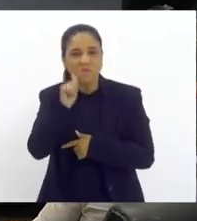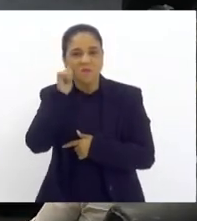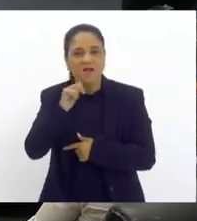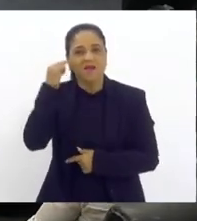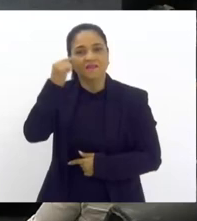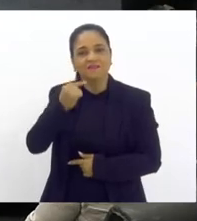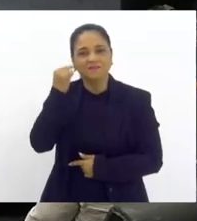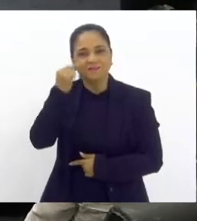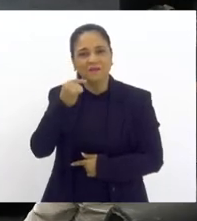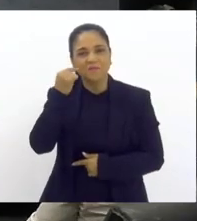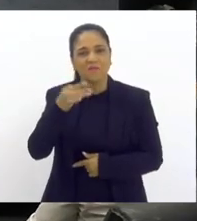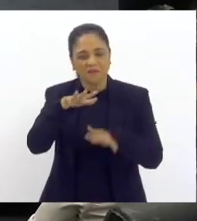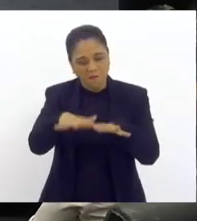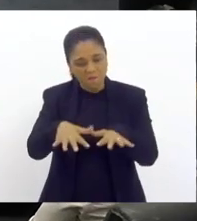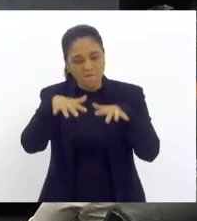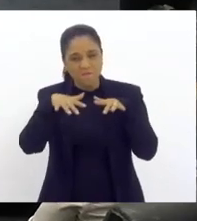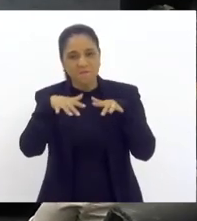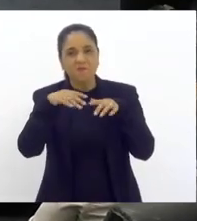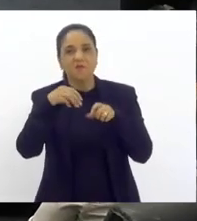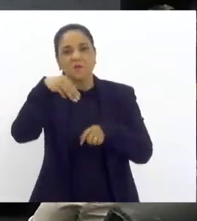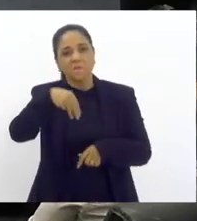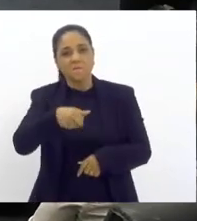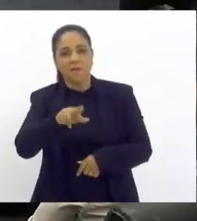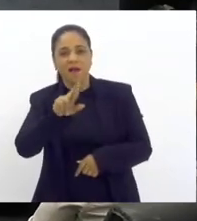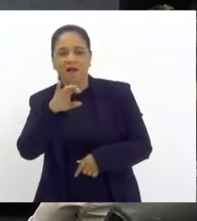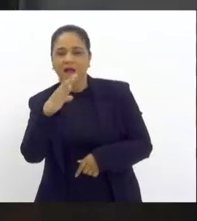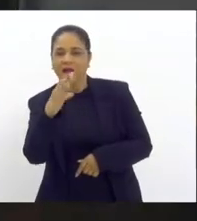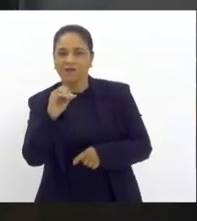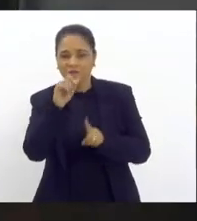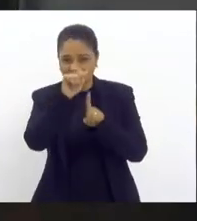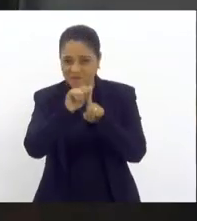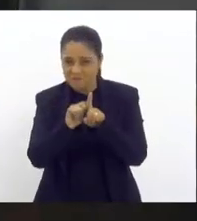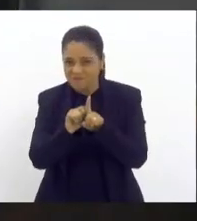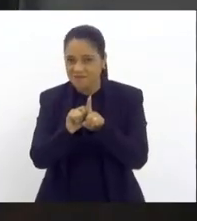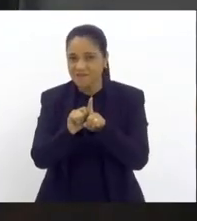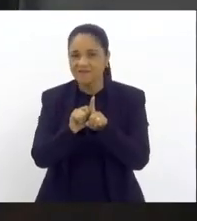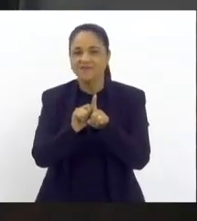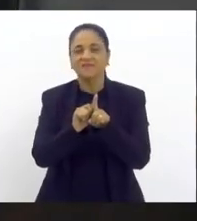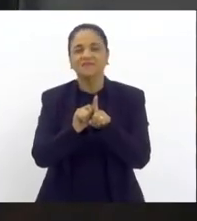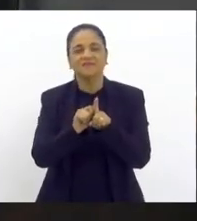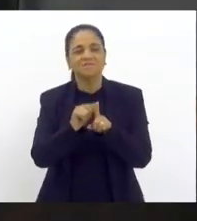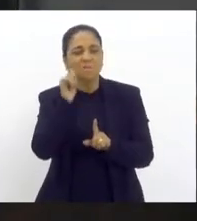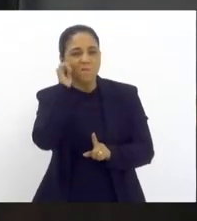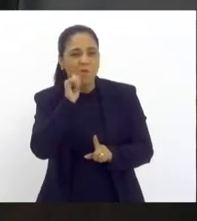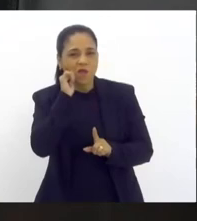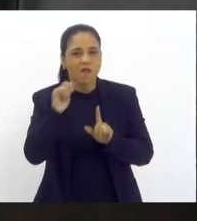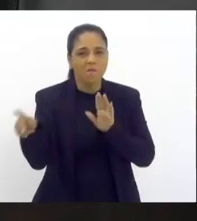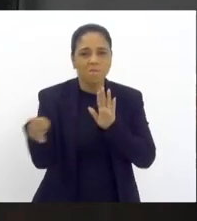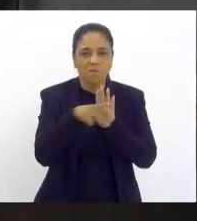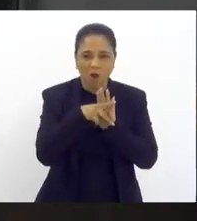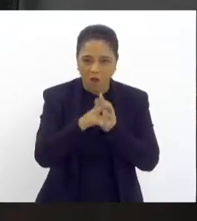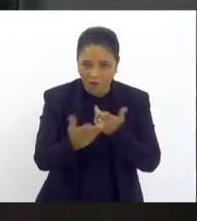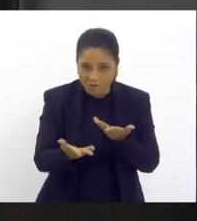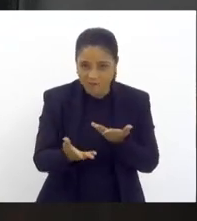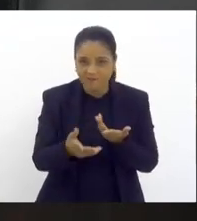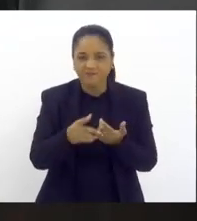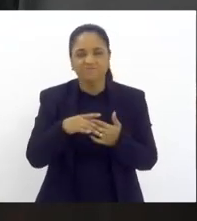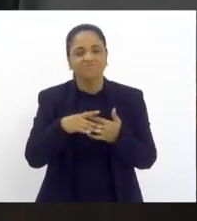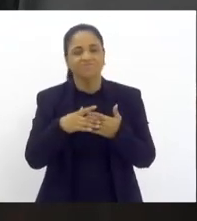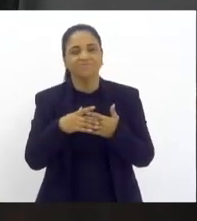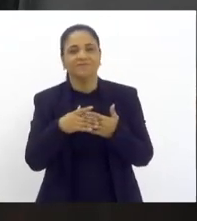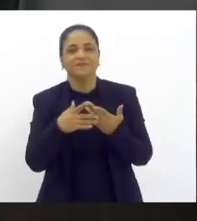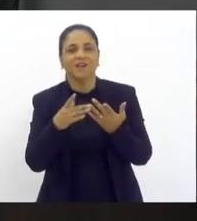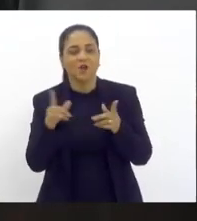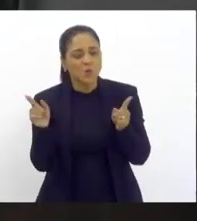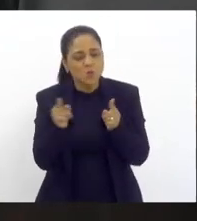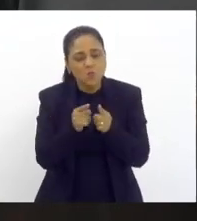mês alusivo. É que é um mês da mulher, né? Então a gente tem um mês aí que acaba sendo curto para a